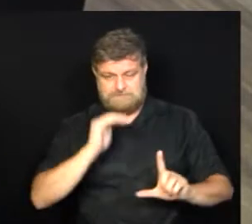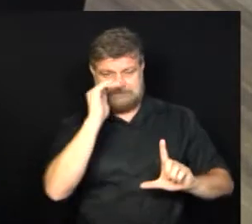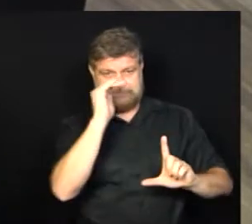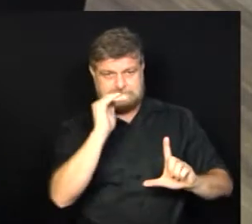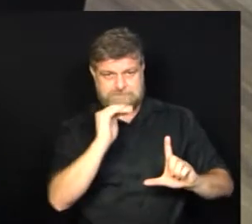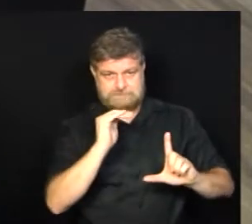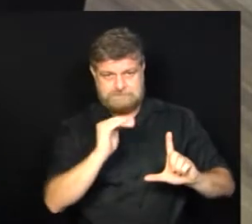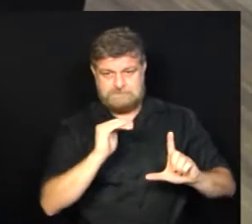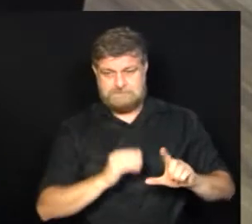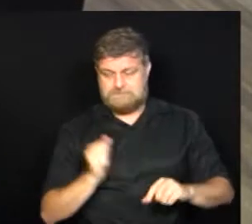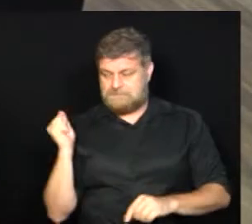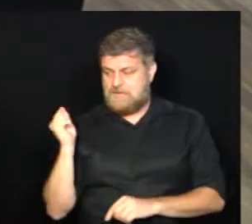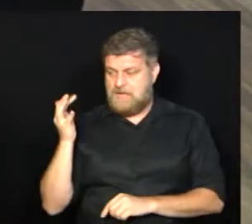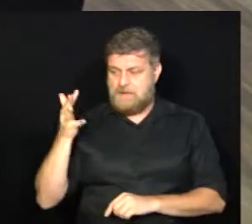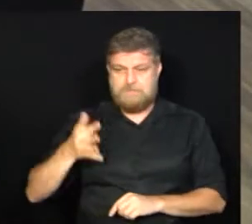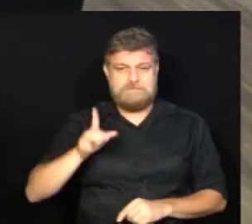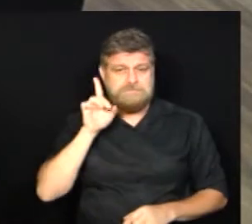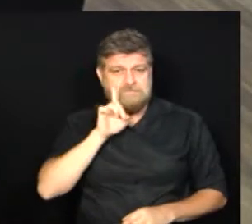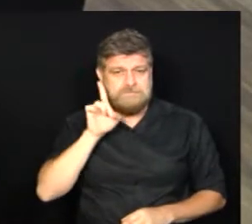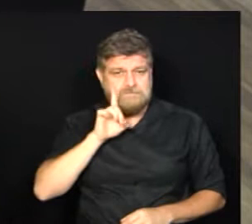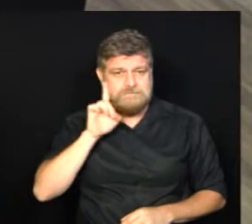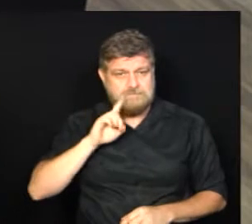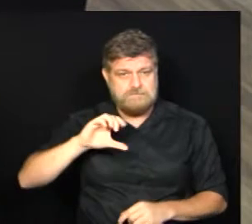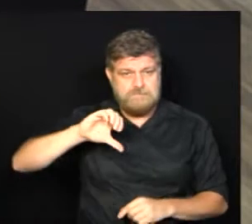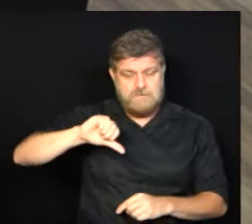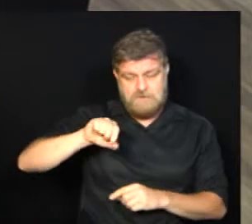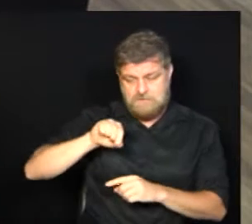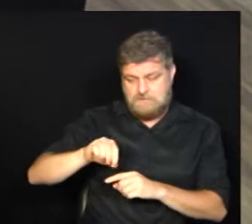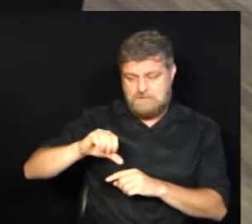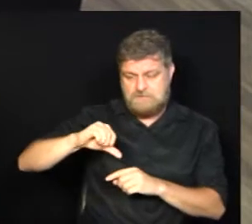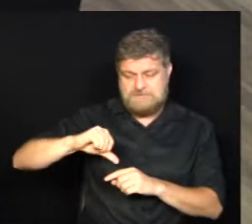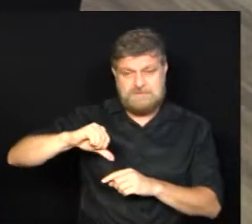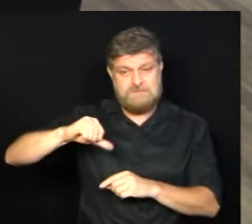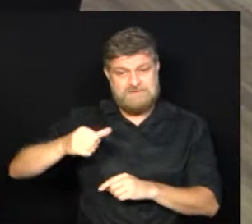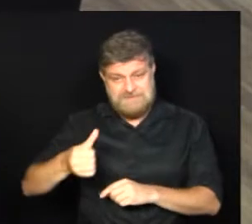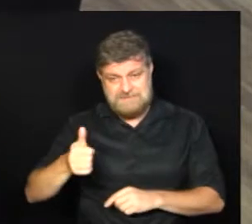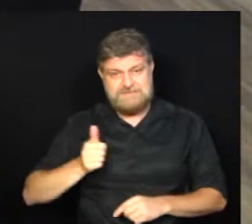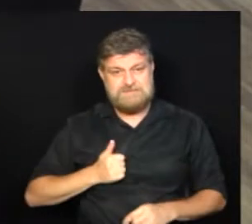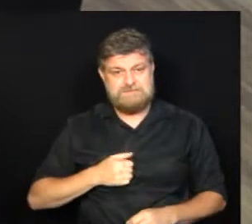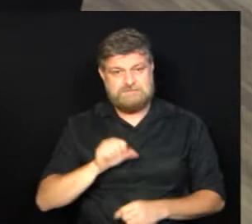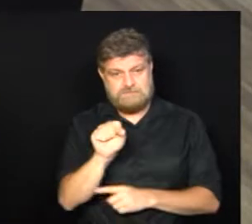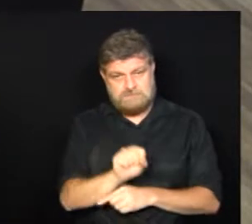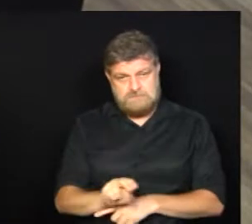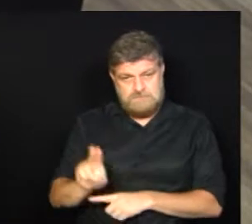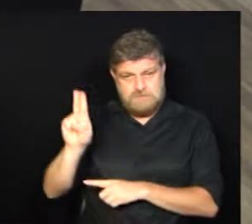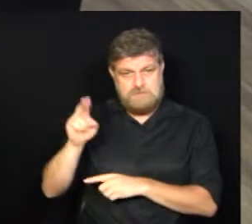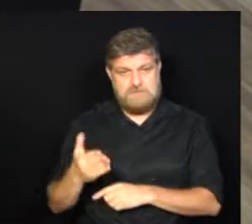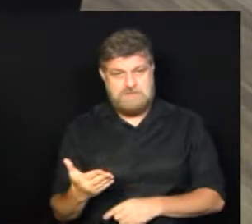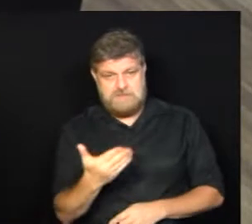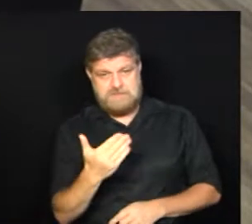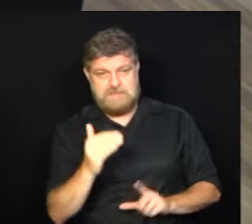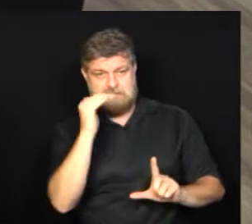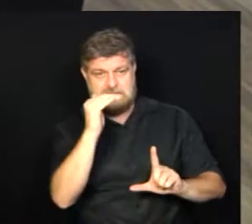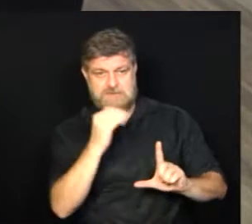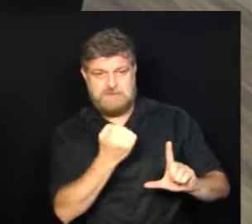11.967, Americana 9.096, Sumaré 8.577, Santa